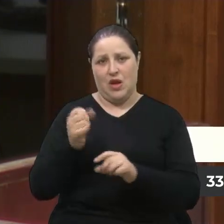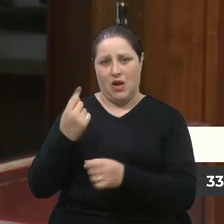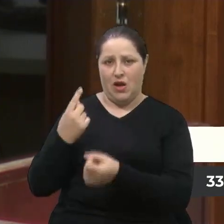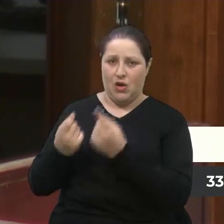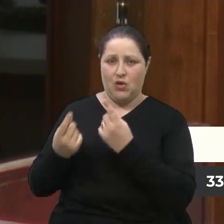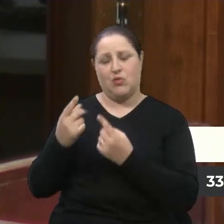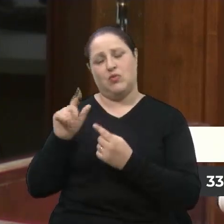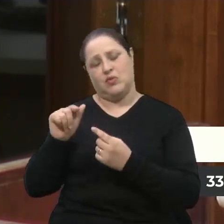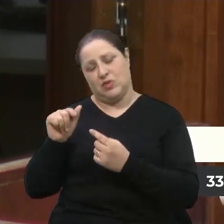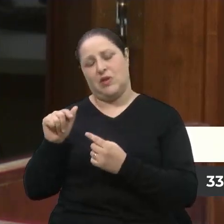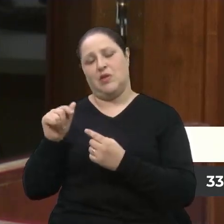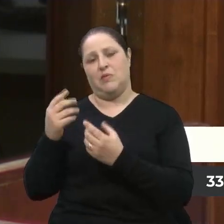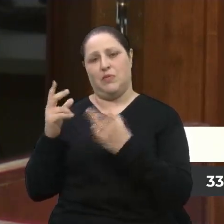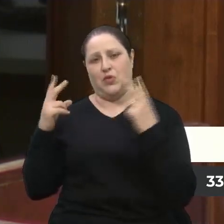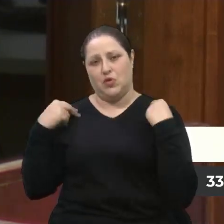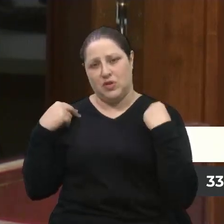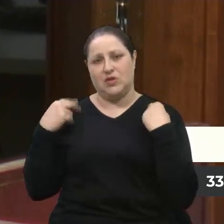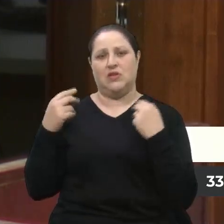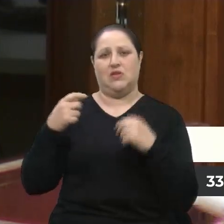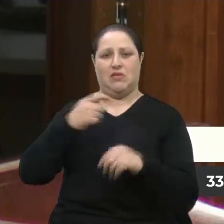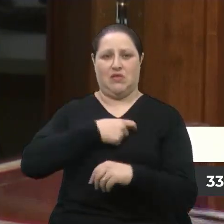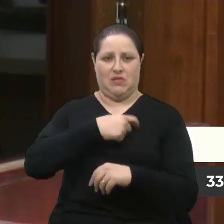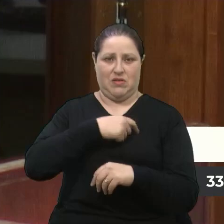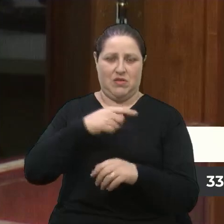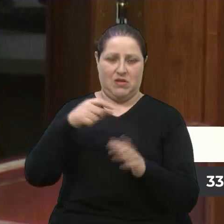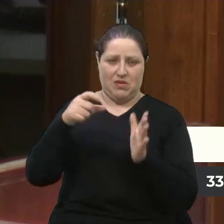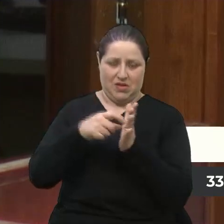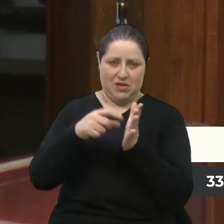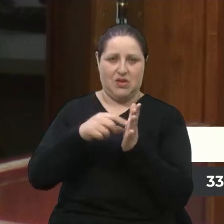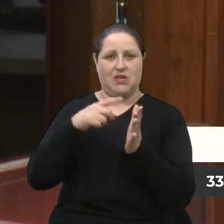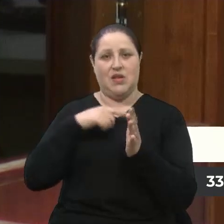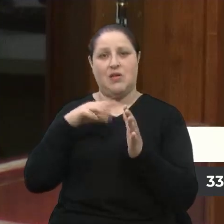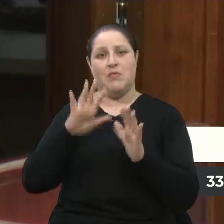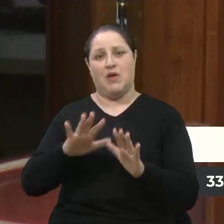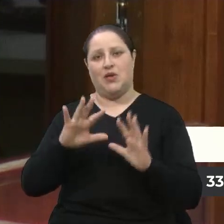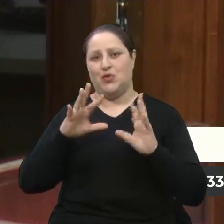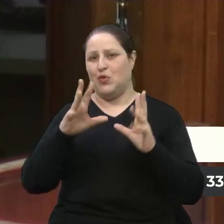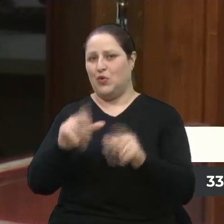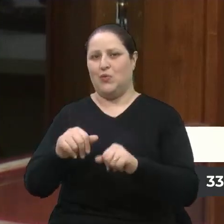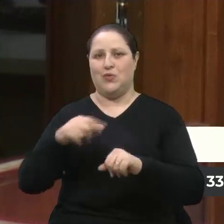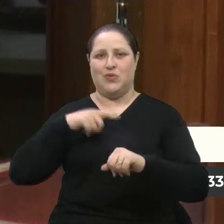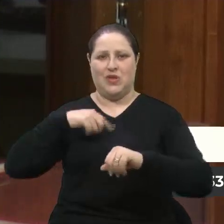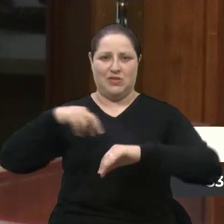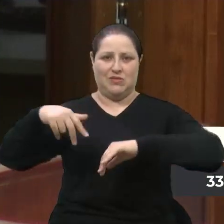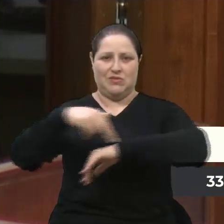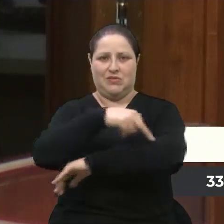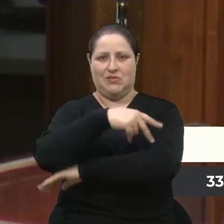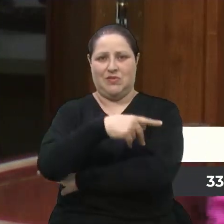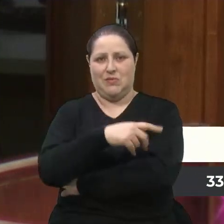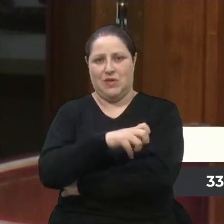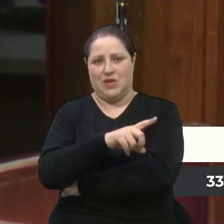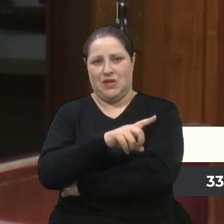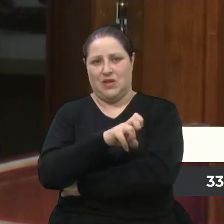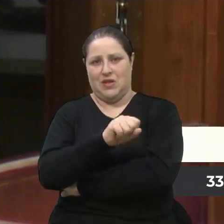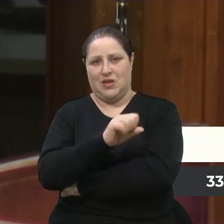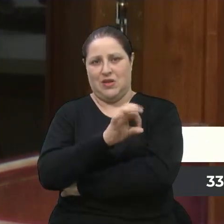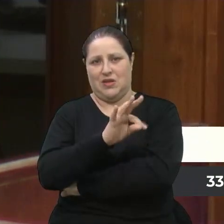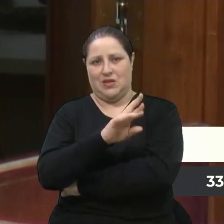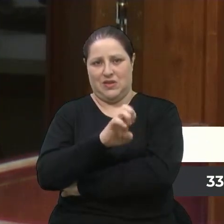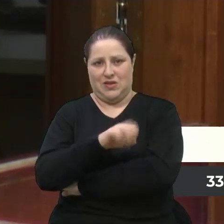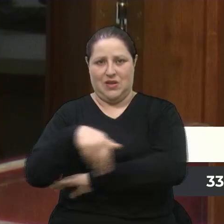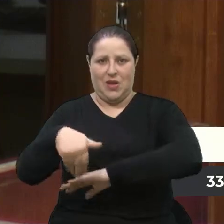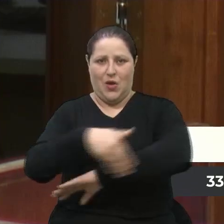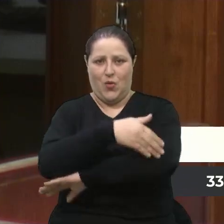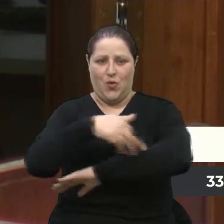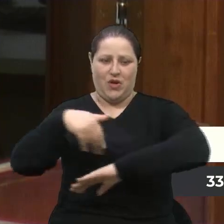não, mas pedestres, né? Somos todos. Então, um dia importante também para essa reflexão. Mas vamos lá, eu quero usar esse espaço aqui